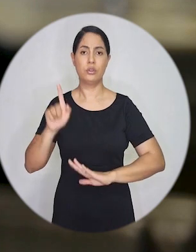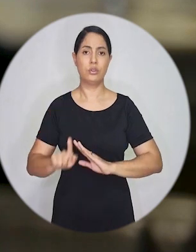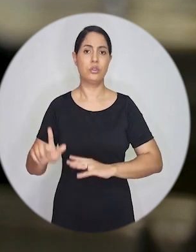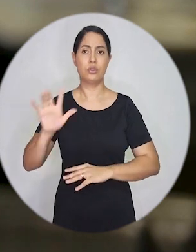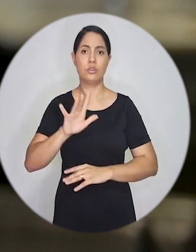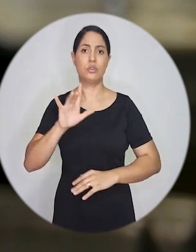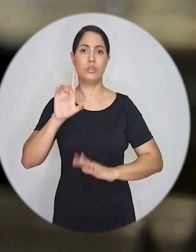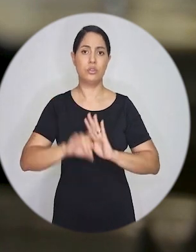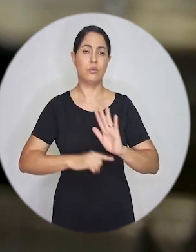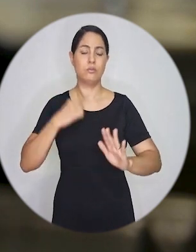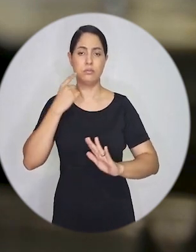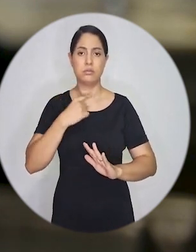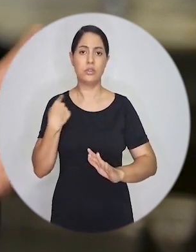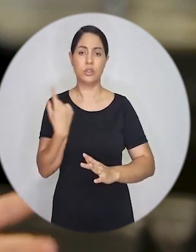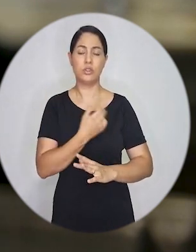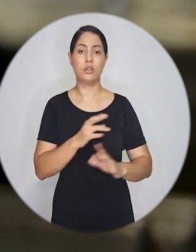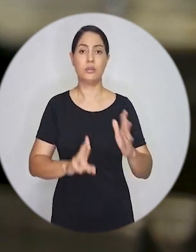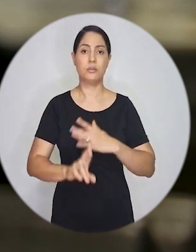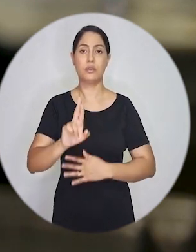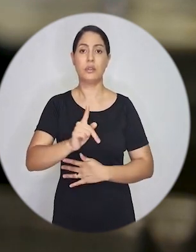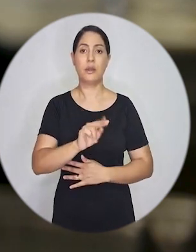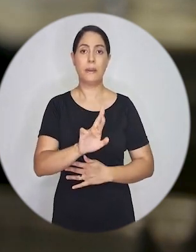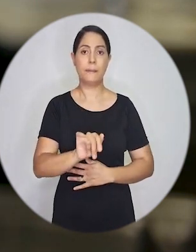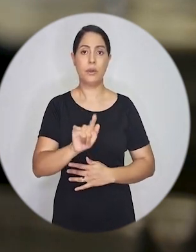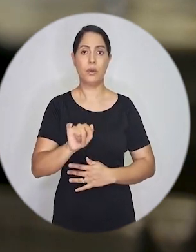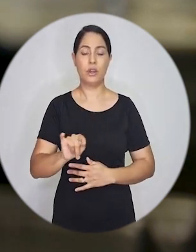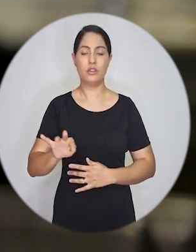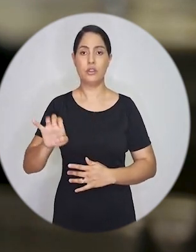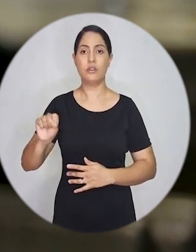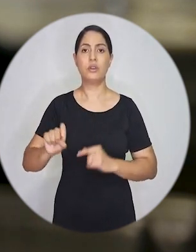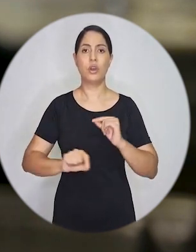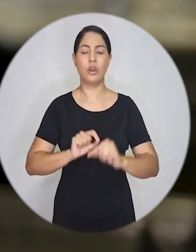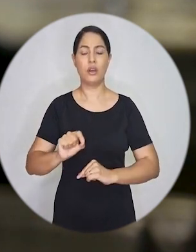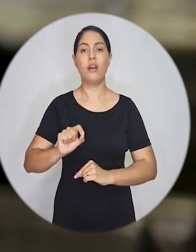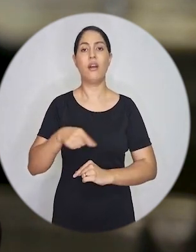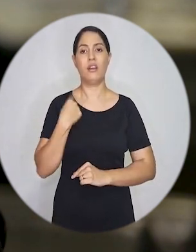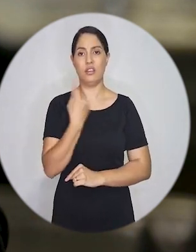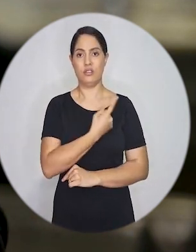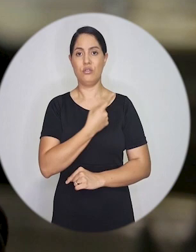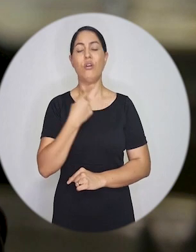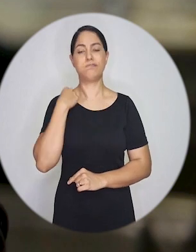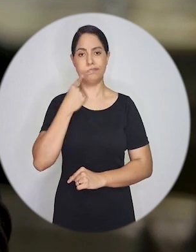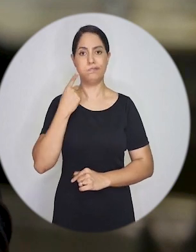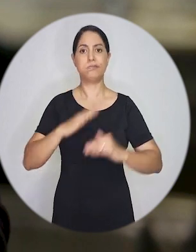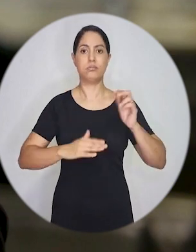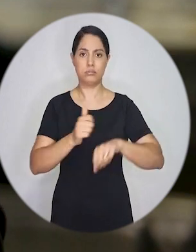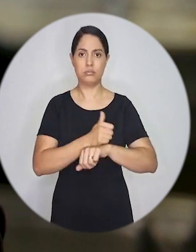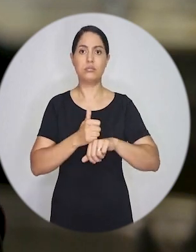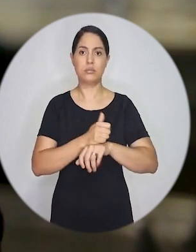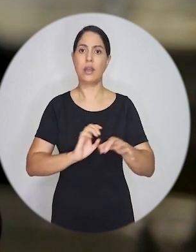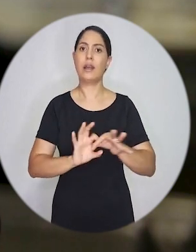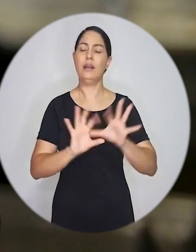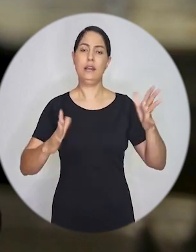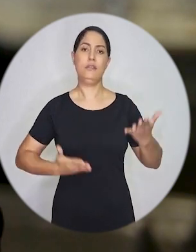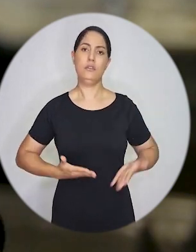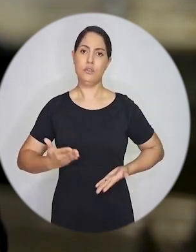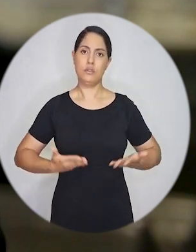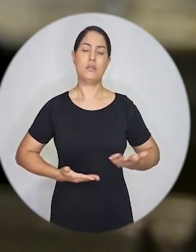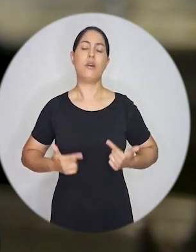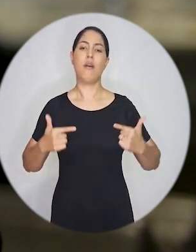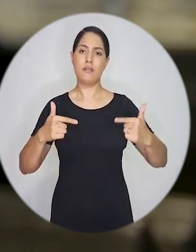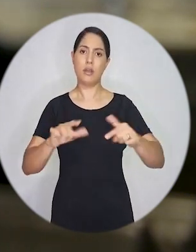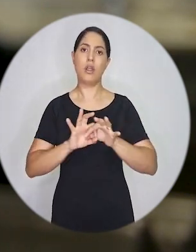Procuradora-Geral de Prerrogativas e toda a nossa estrutura representativa, que é a defesa da classe, o livre